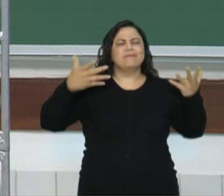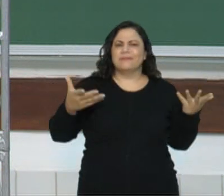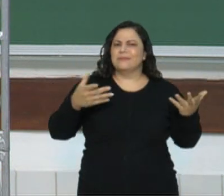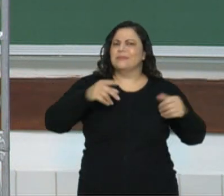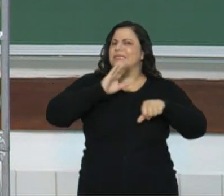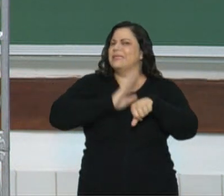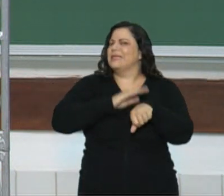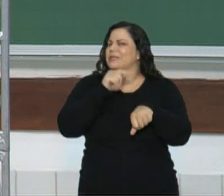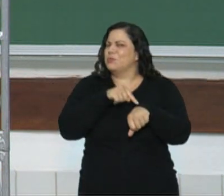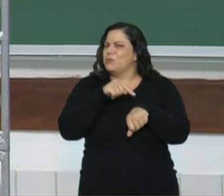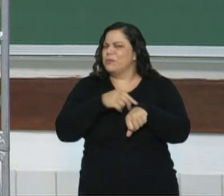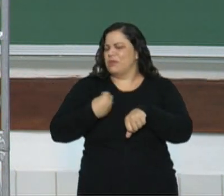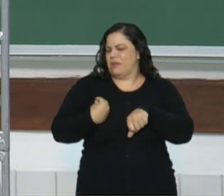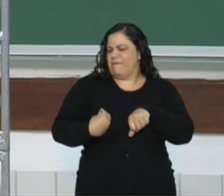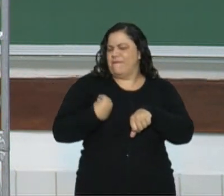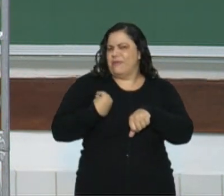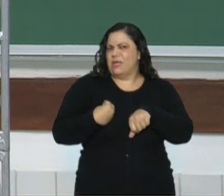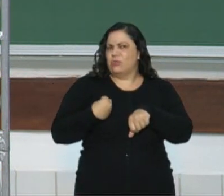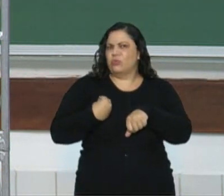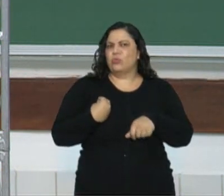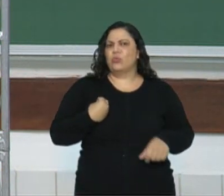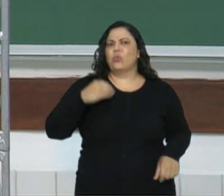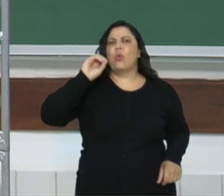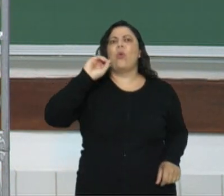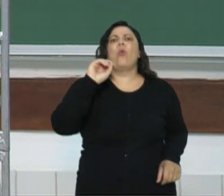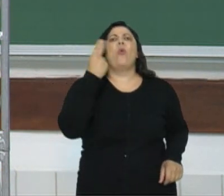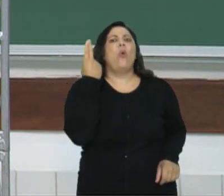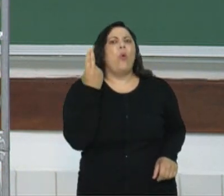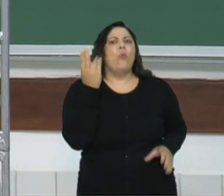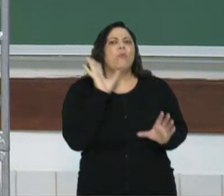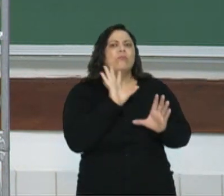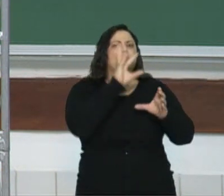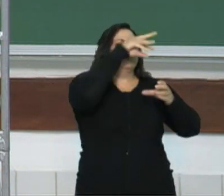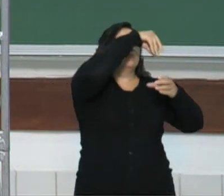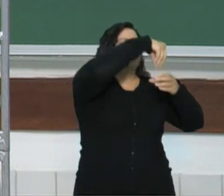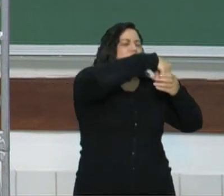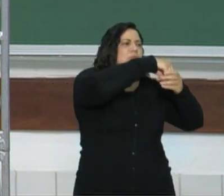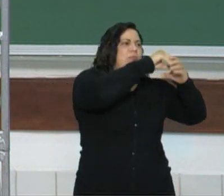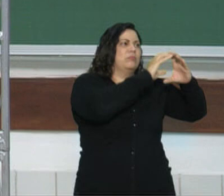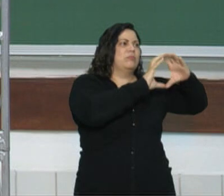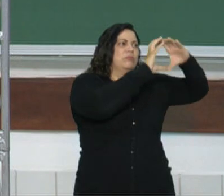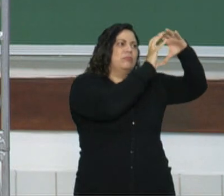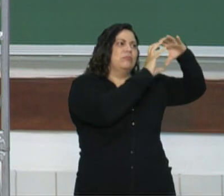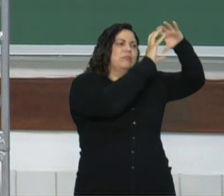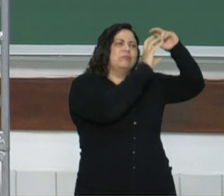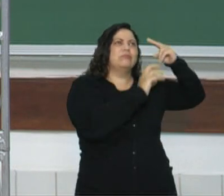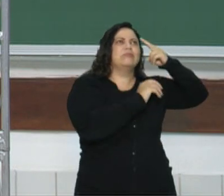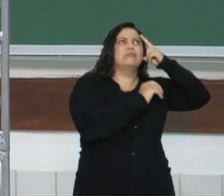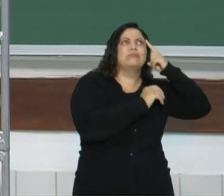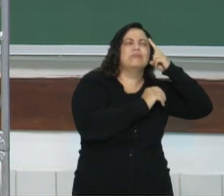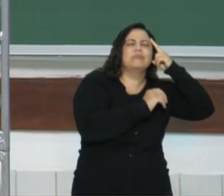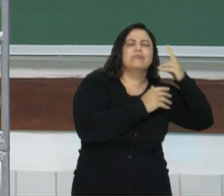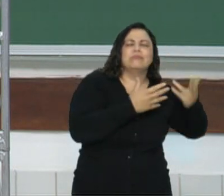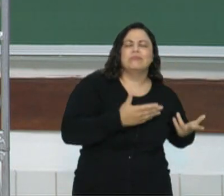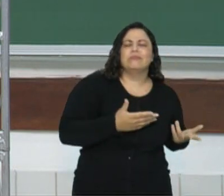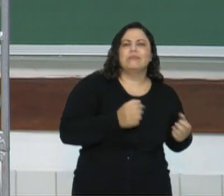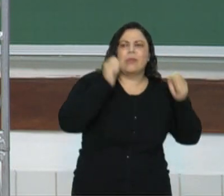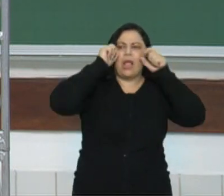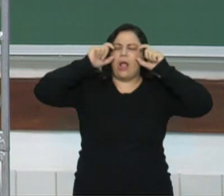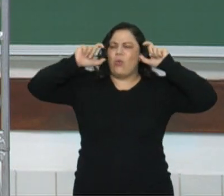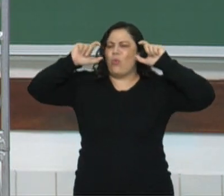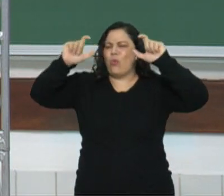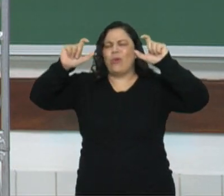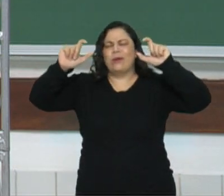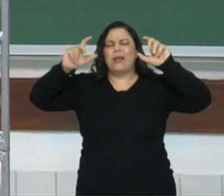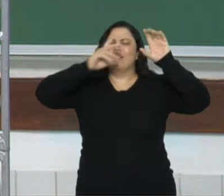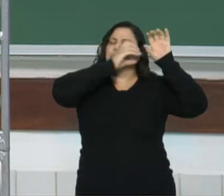fato está vivendo ou você não estaria dentro de um sonho? Como distinguir se você está acordado ou se você